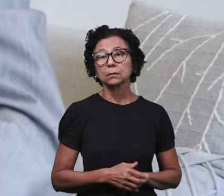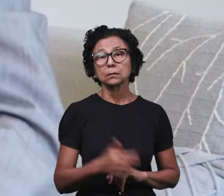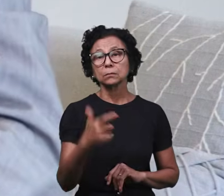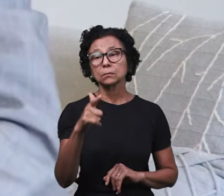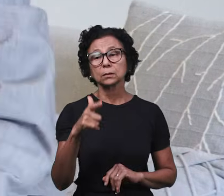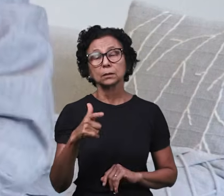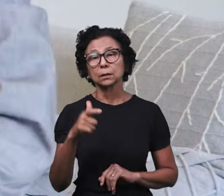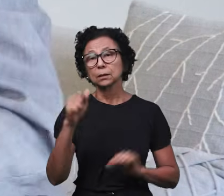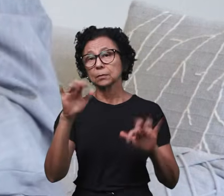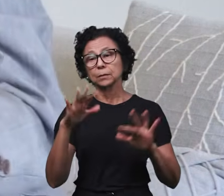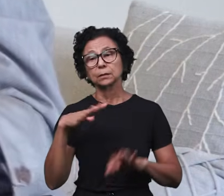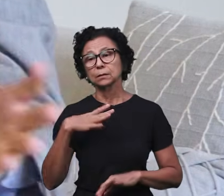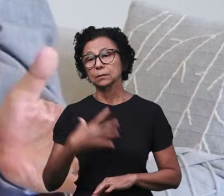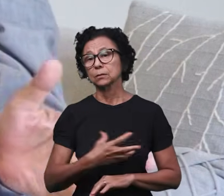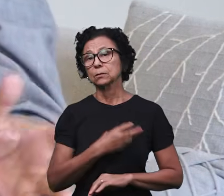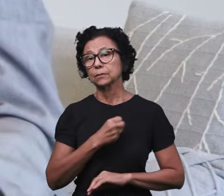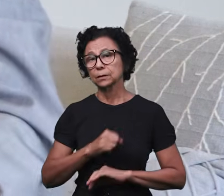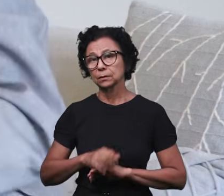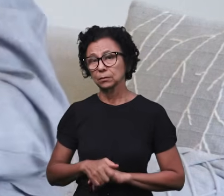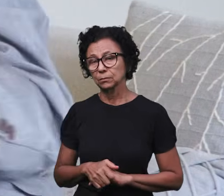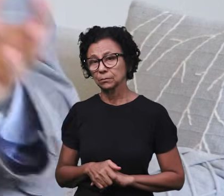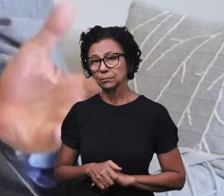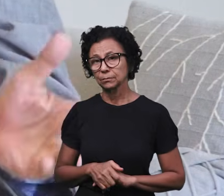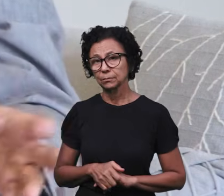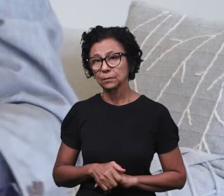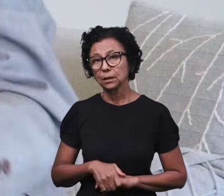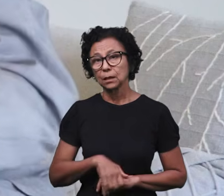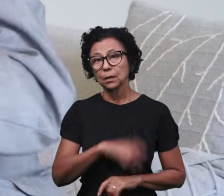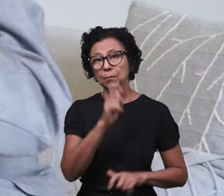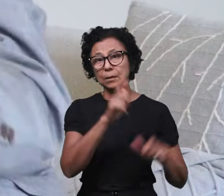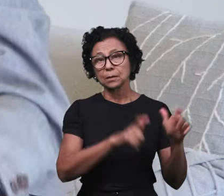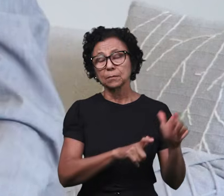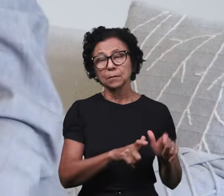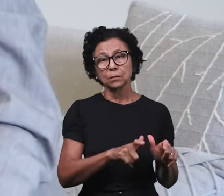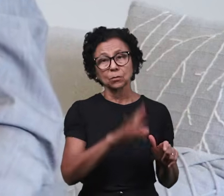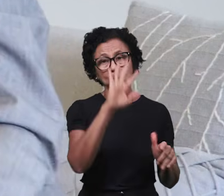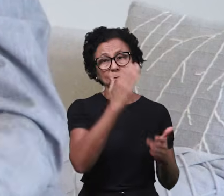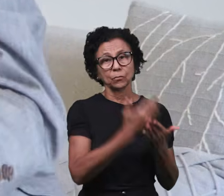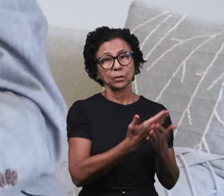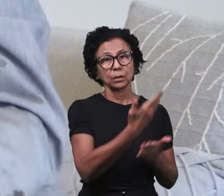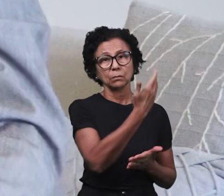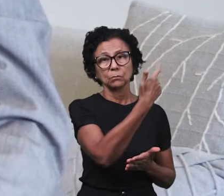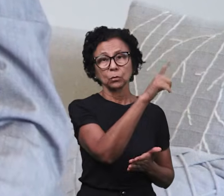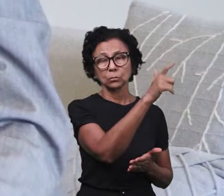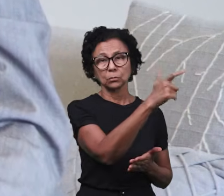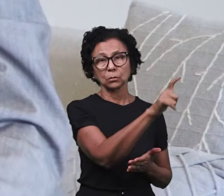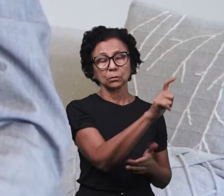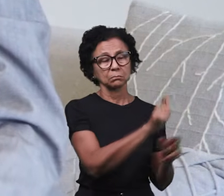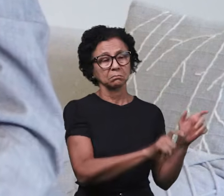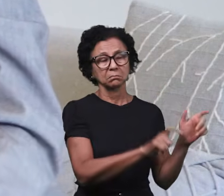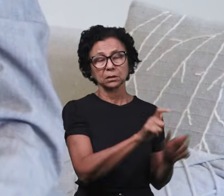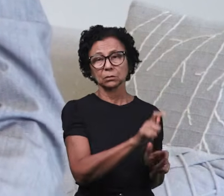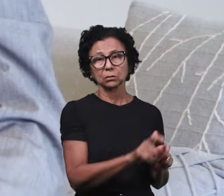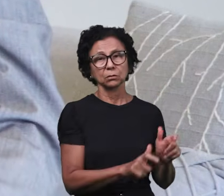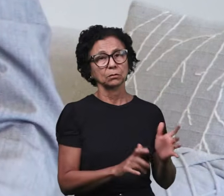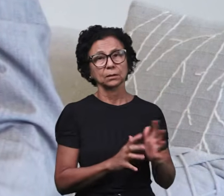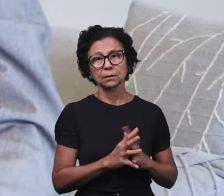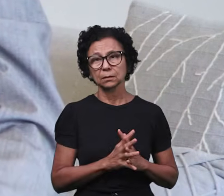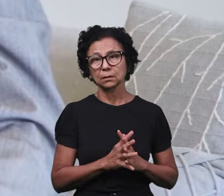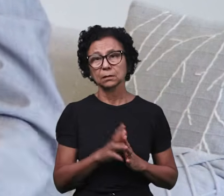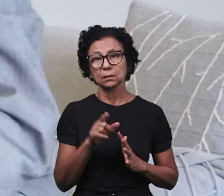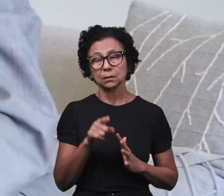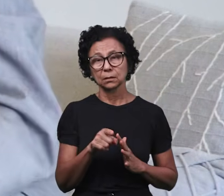histórico, como Maomé, Gandhi e tantos outros, Jesus, no entanto, é uma revelação de